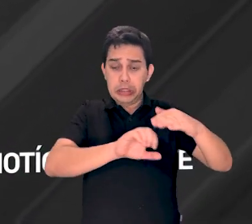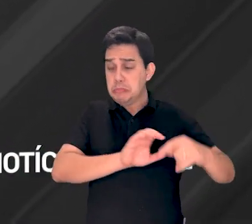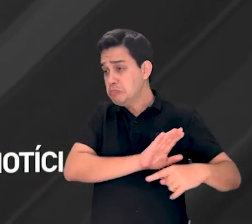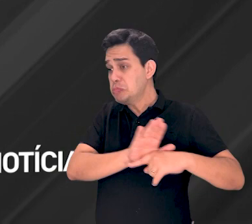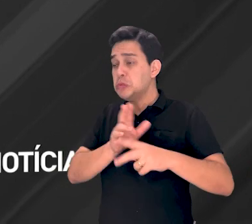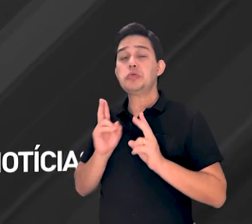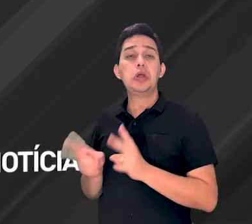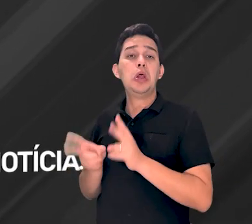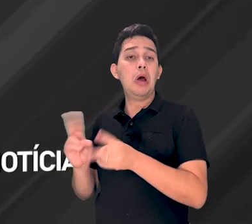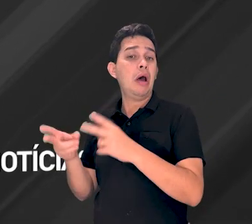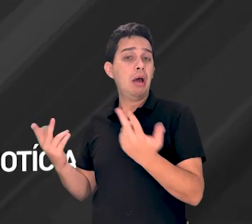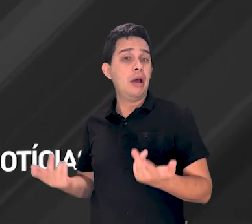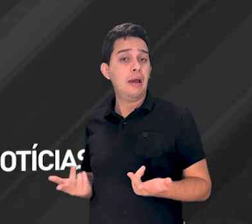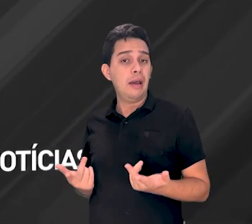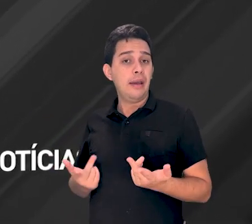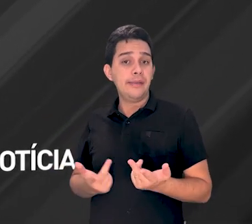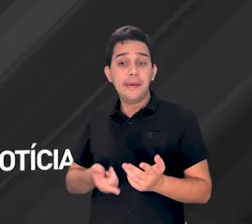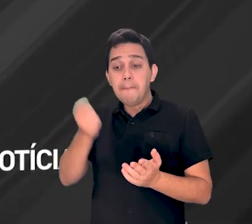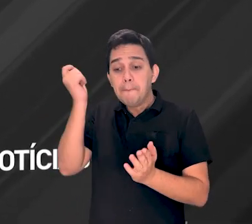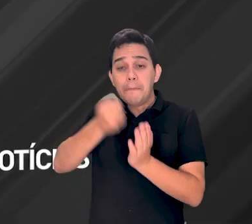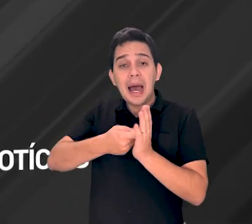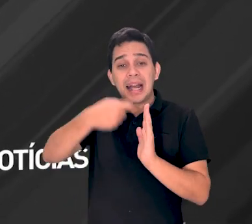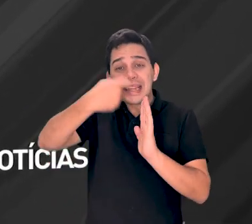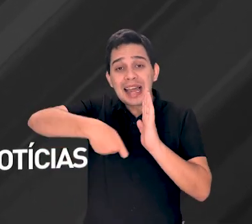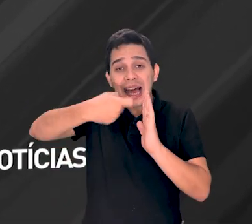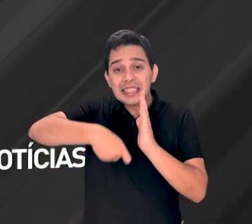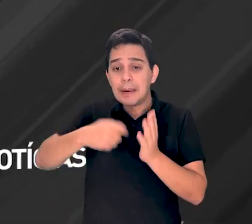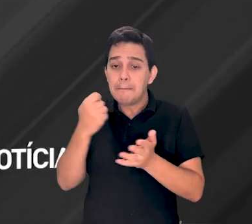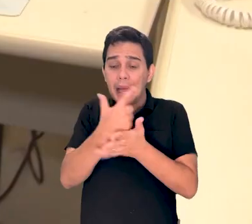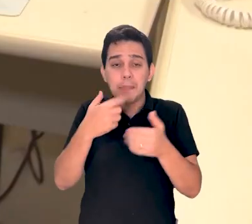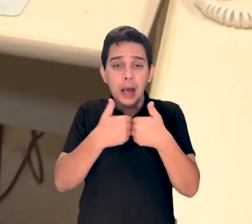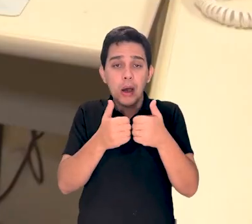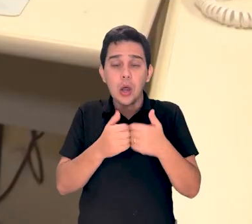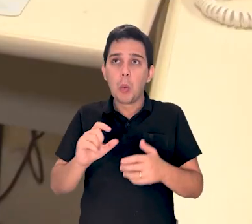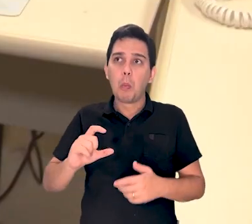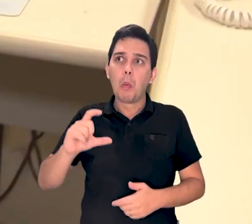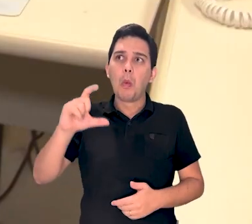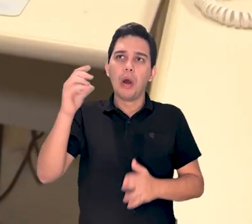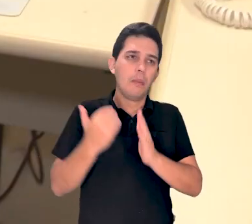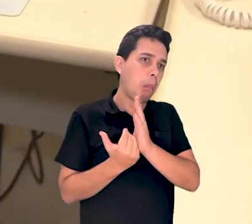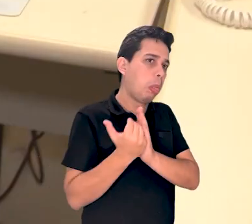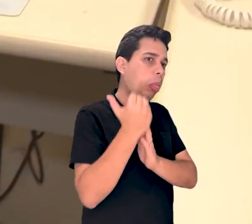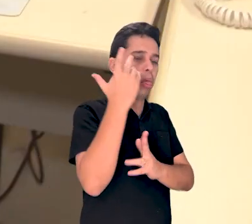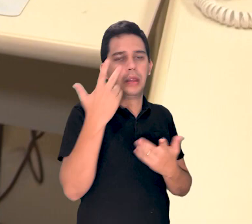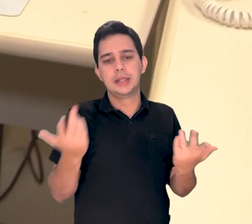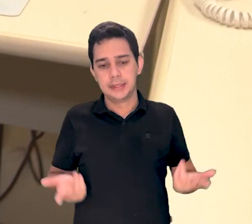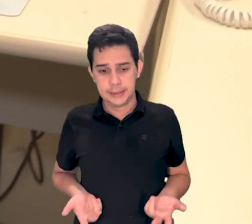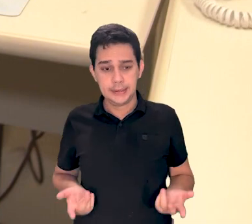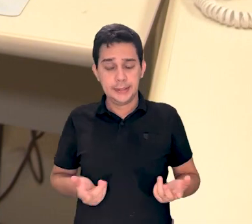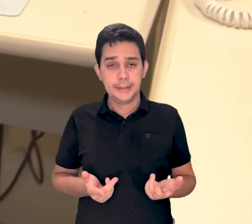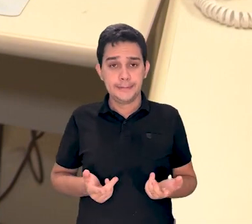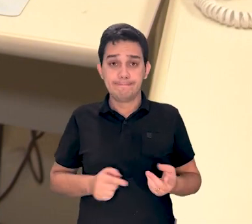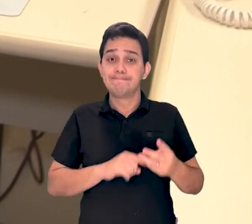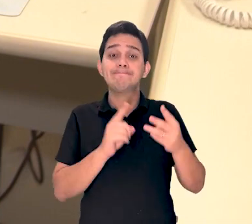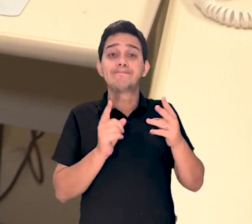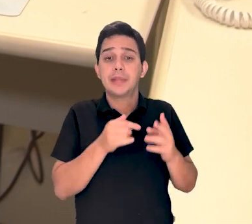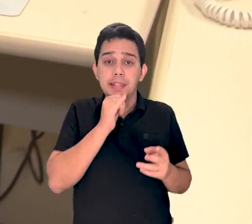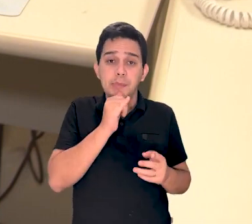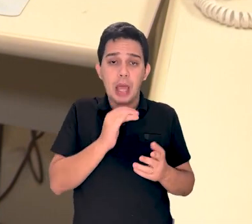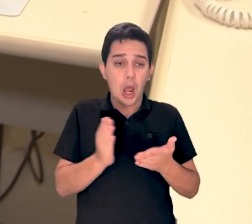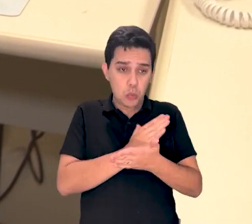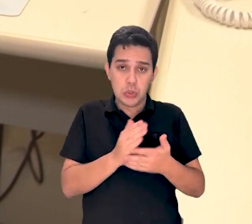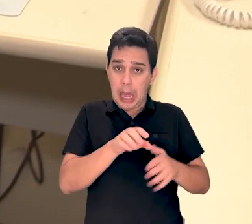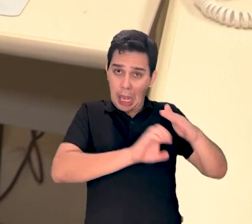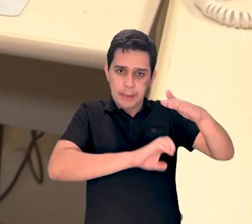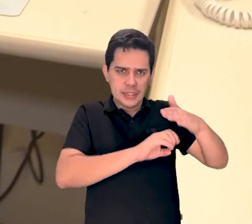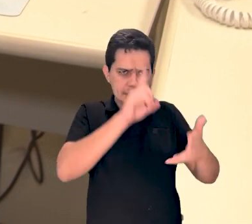da frota nessas condições Mas ainda tem essas questões específicas de encurtamento do trajeto por